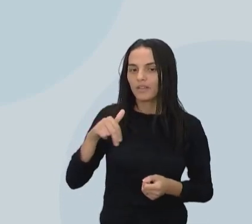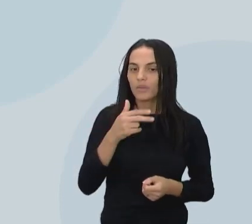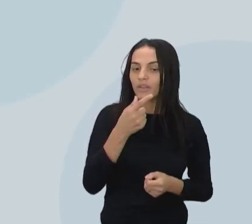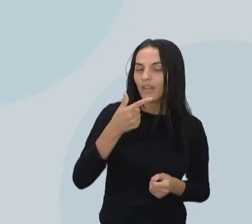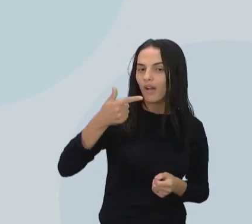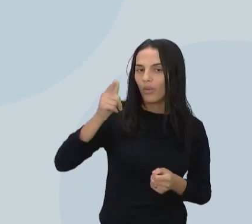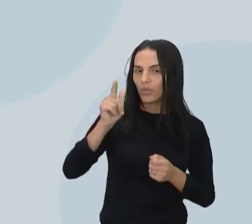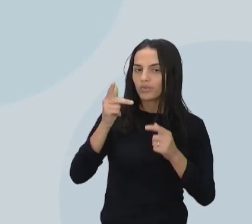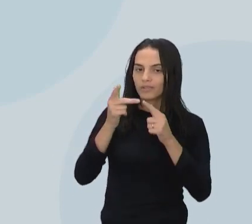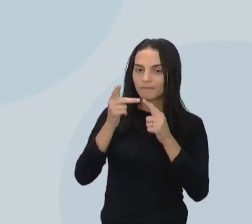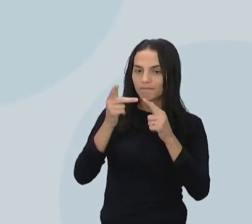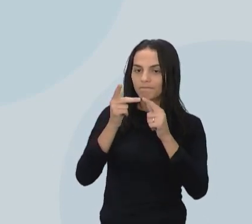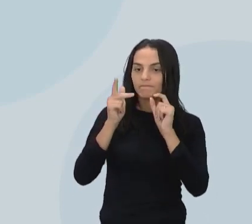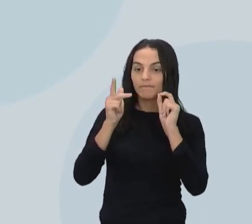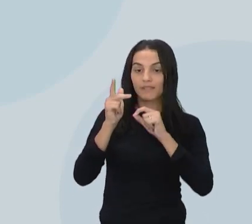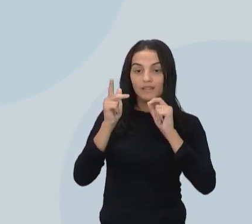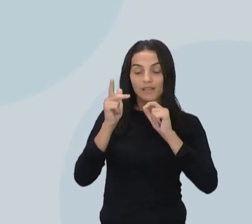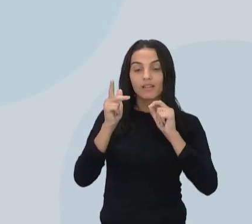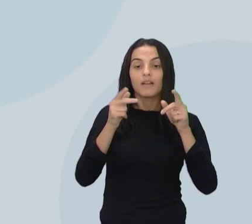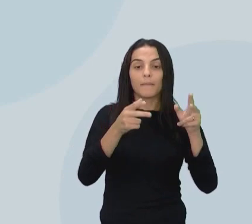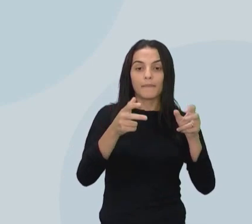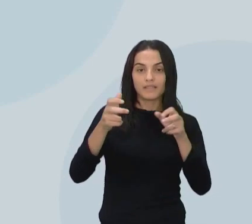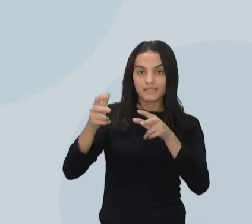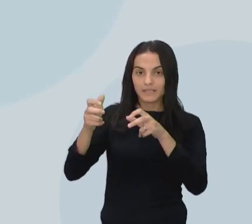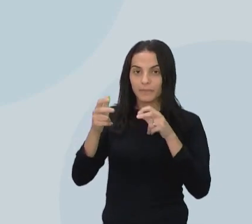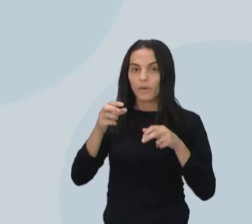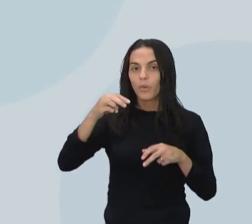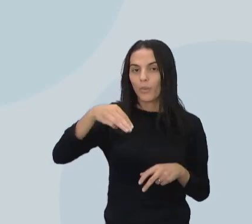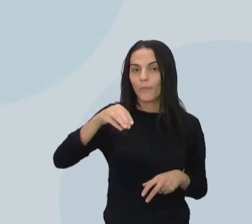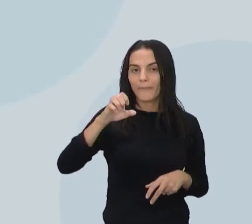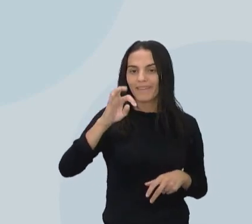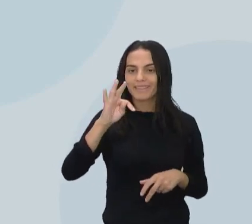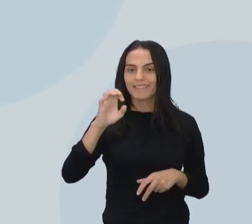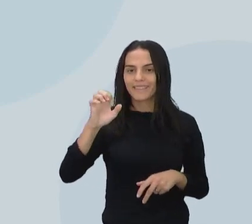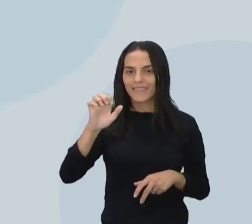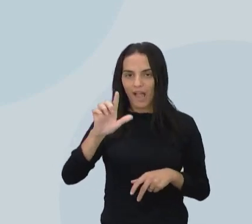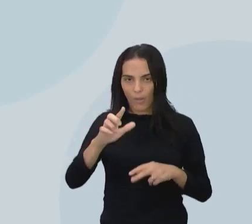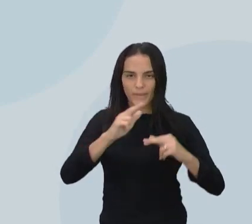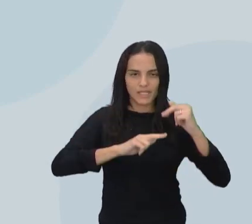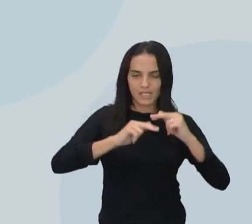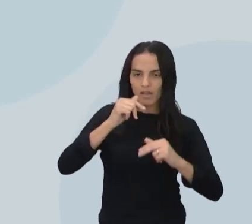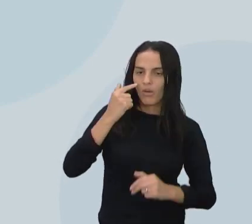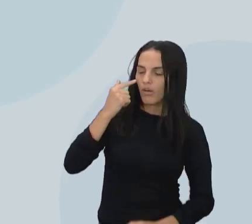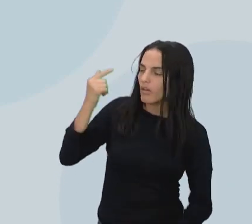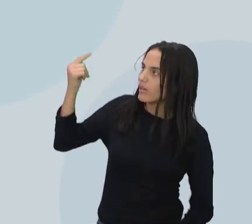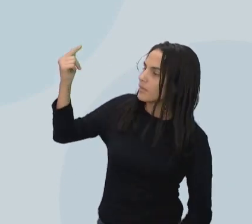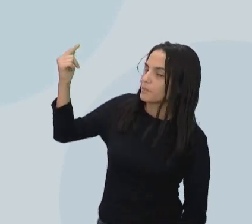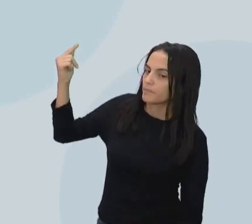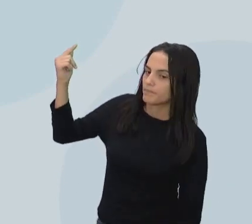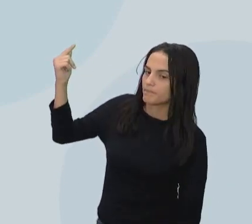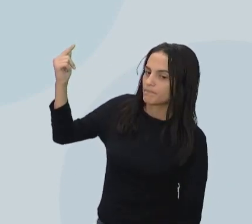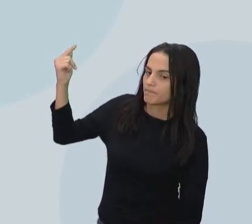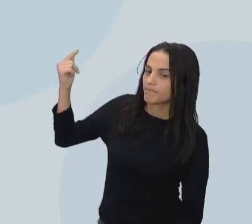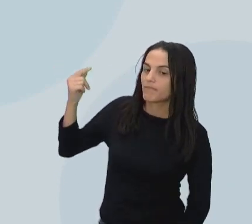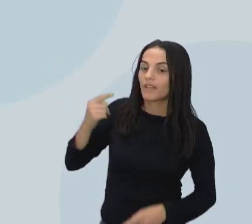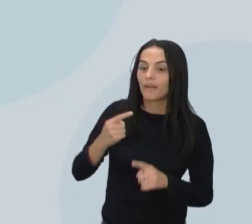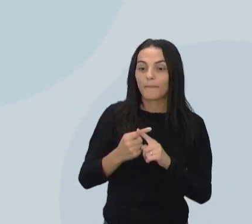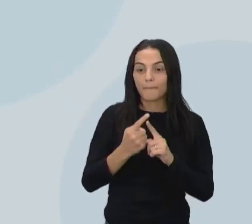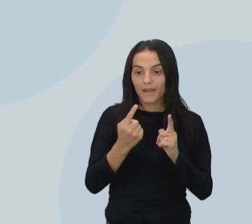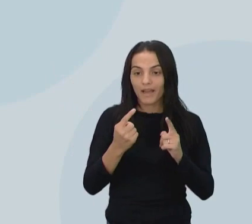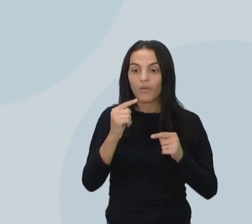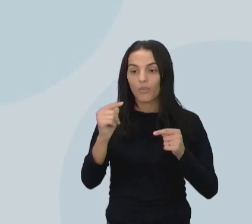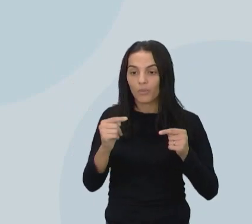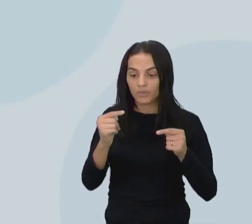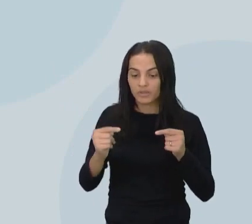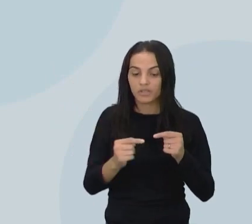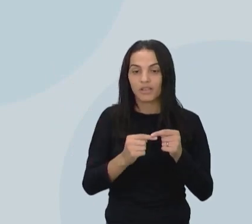imagem você pode perceber um objeto metálico aí, com aparência metálica, né? A aparência metálica, mas na verdade é um objeto